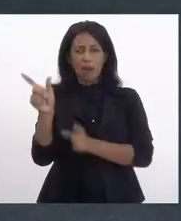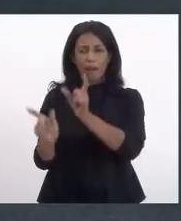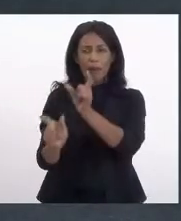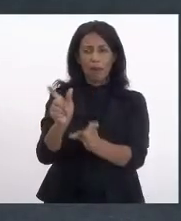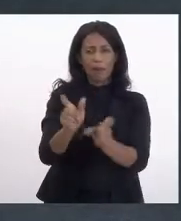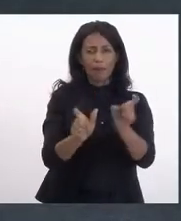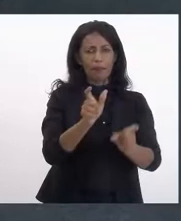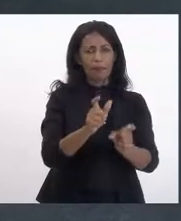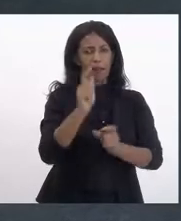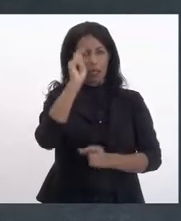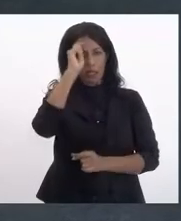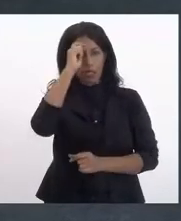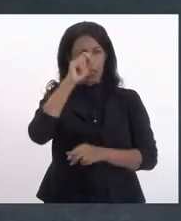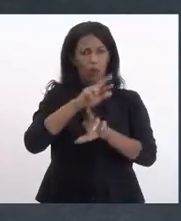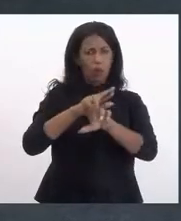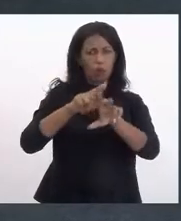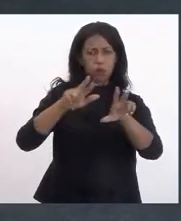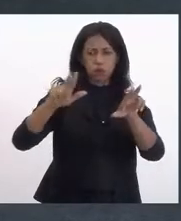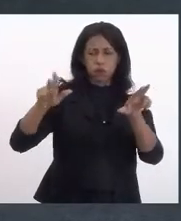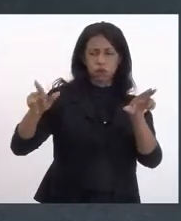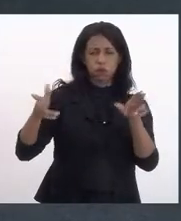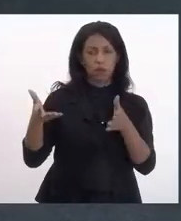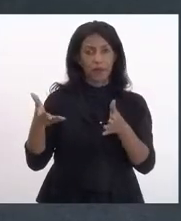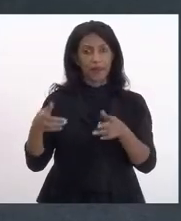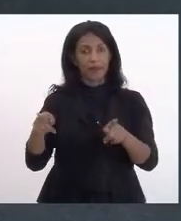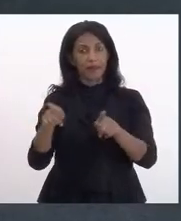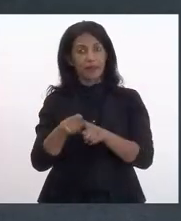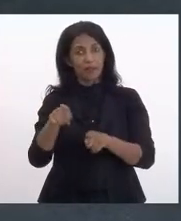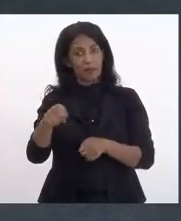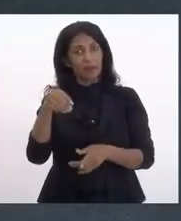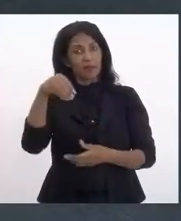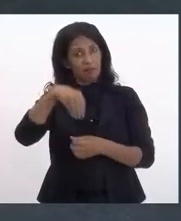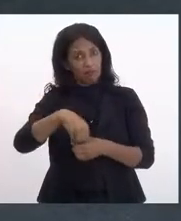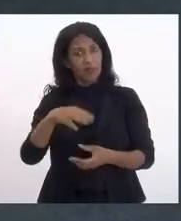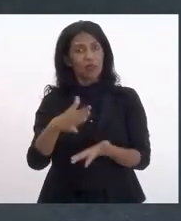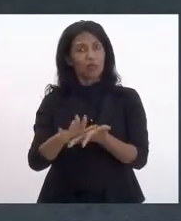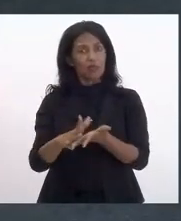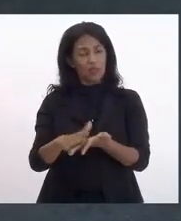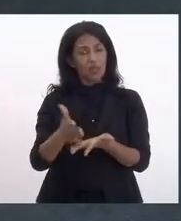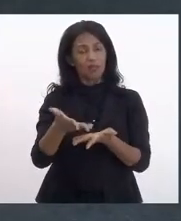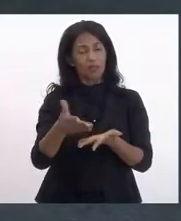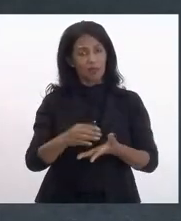personalidades negras de várias áreas, inclusive do samba,